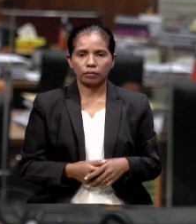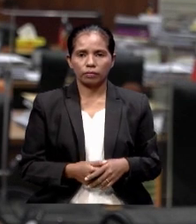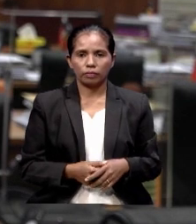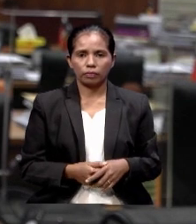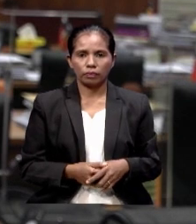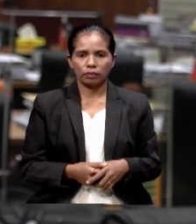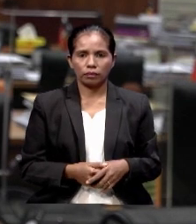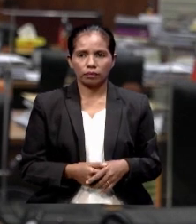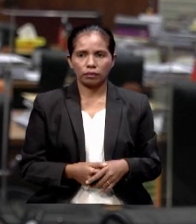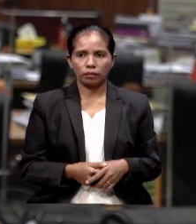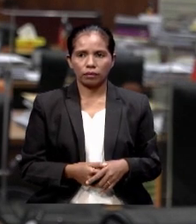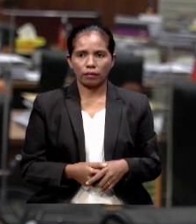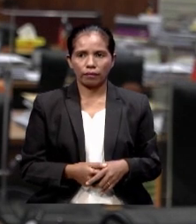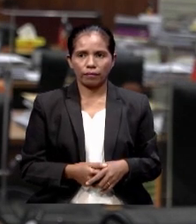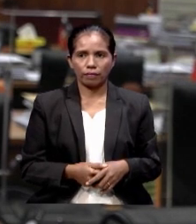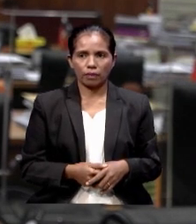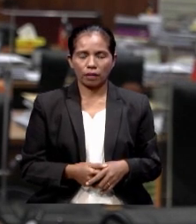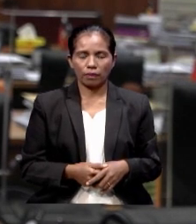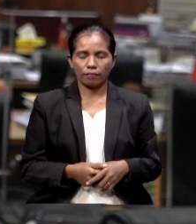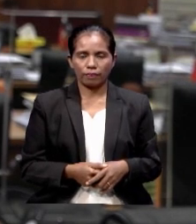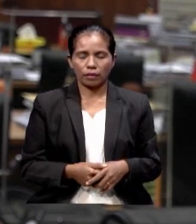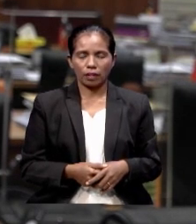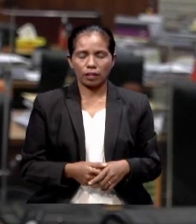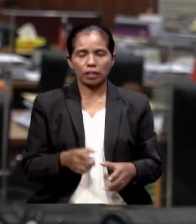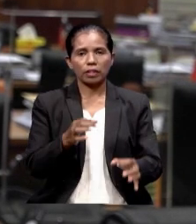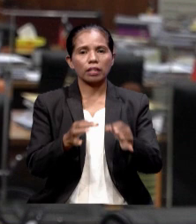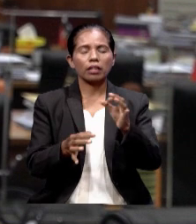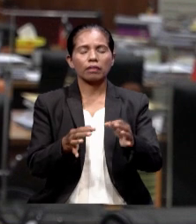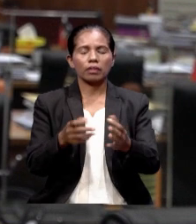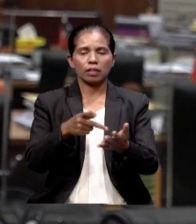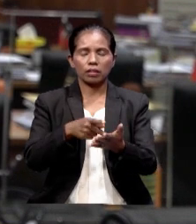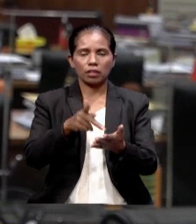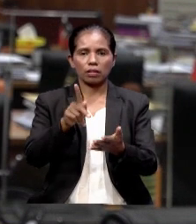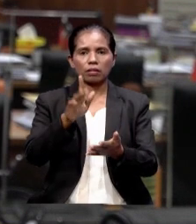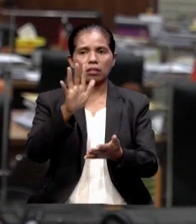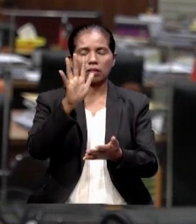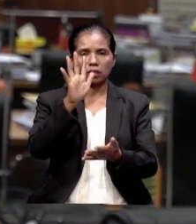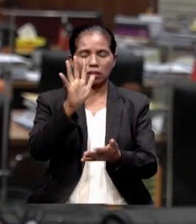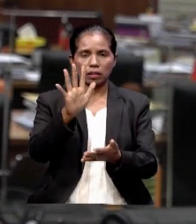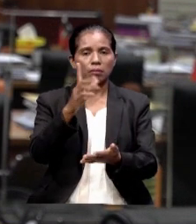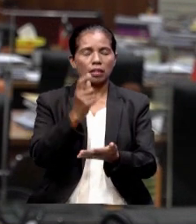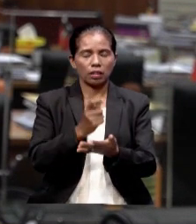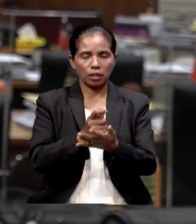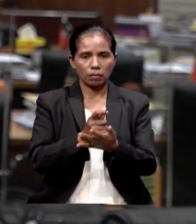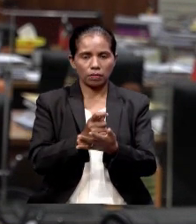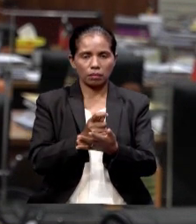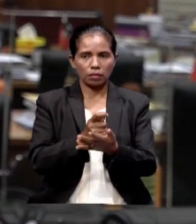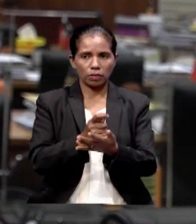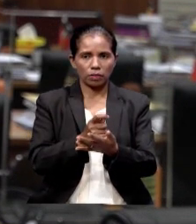significa sanção? Multa, você mil dólares, bateu 5.000.